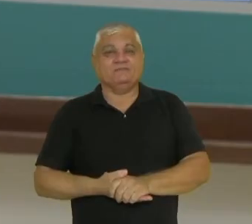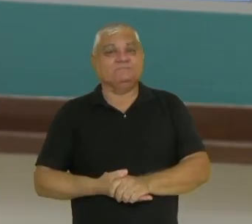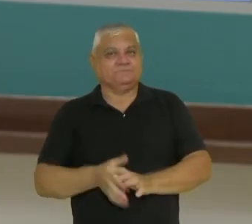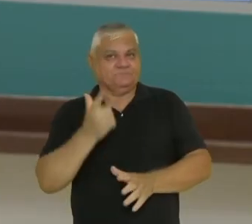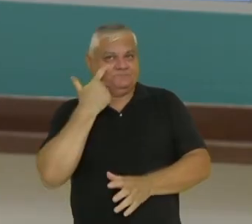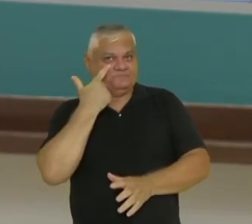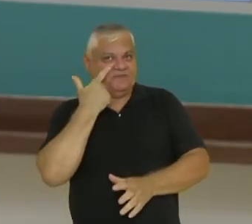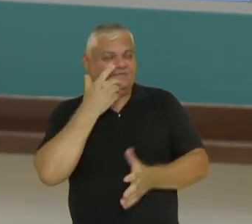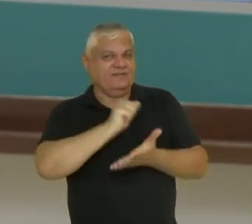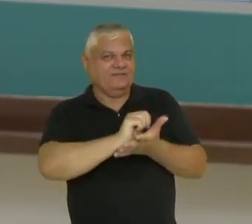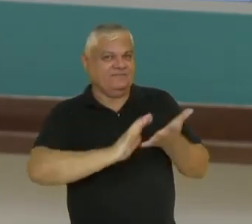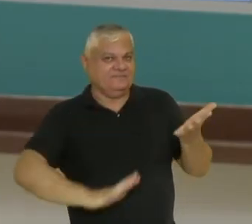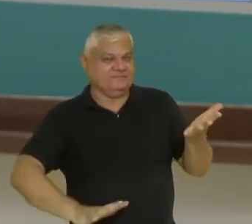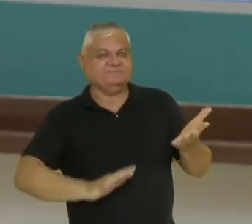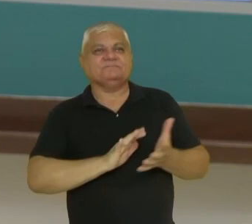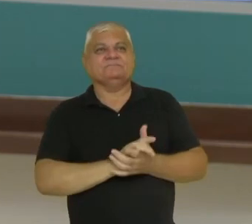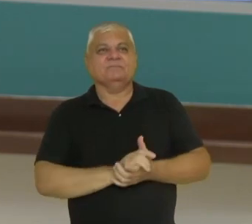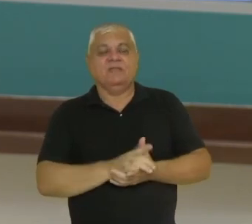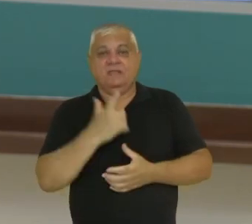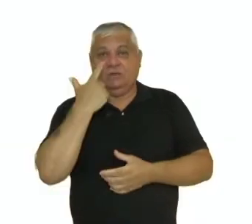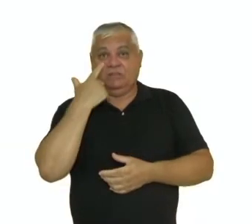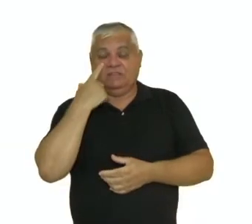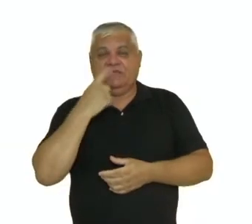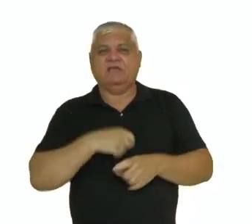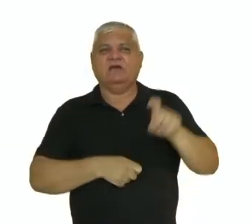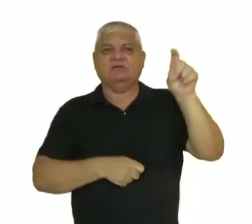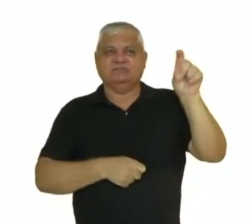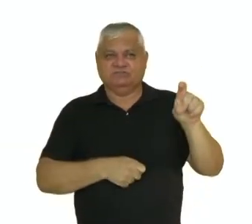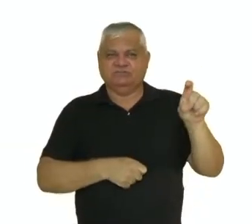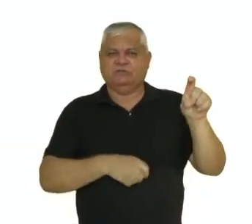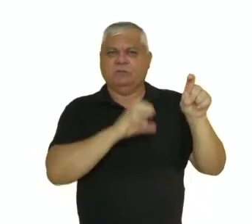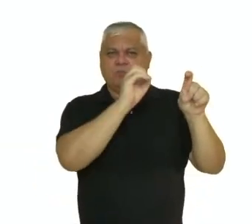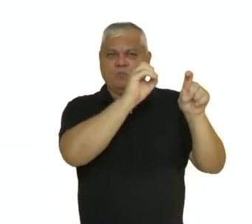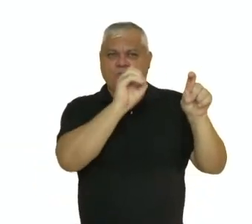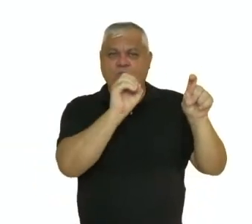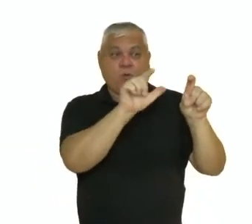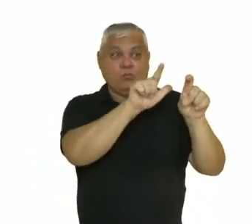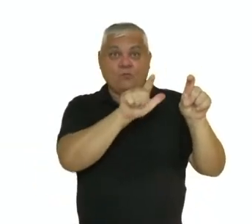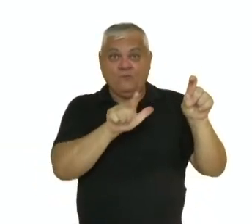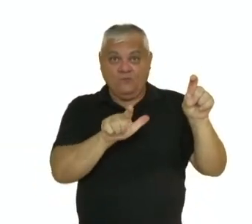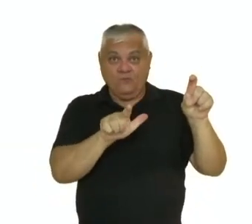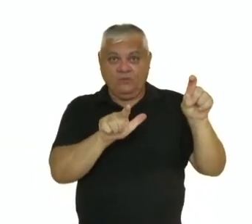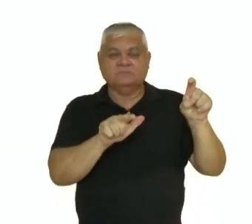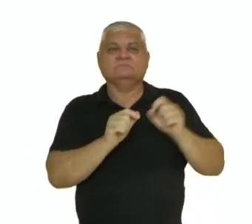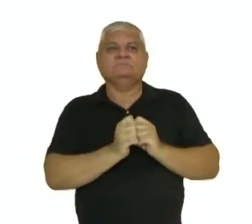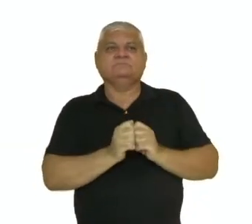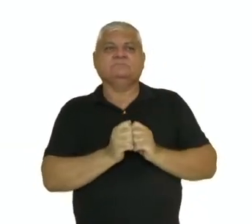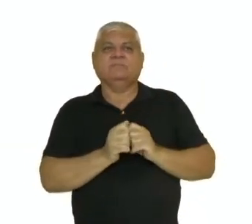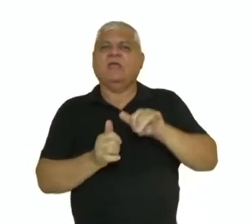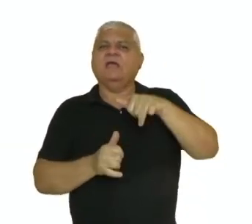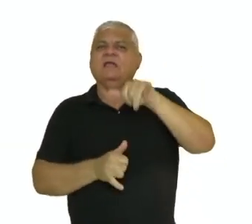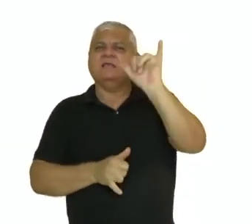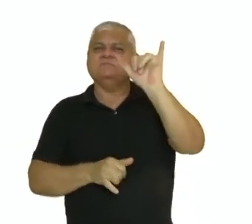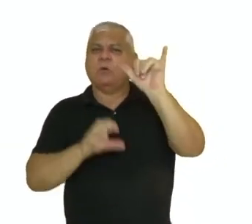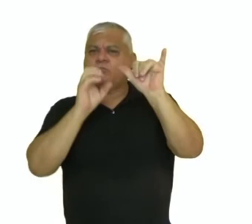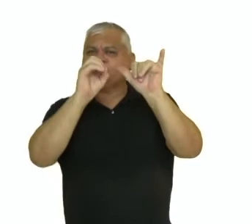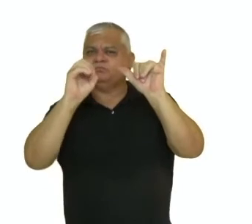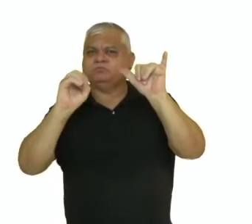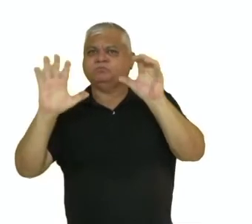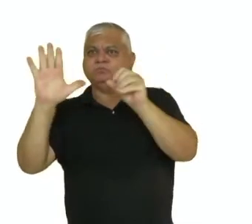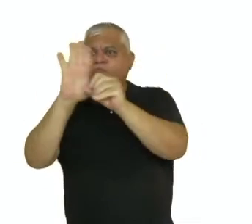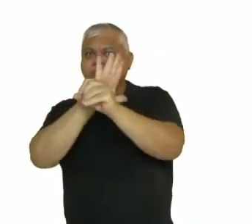Vamos para a correção da atividade? Olha só, então ele fala para a gente o seguinte, observando essa figura aqui, a gente está vendo os círculos vazios e